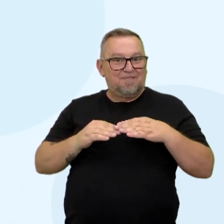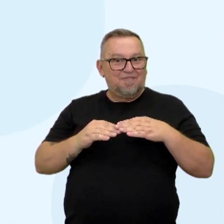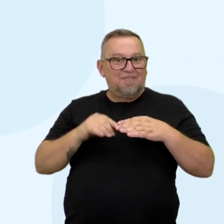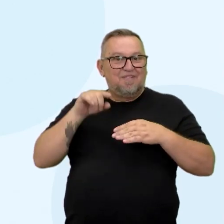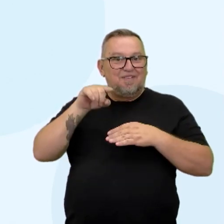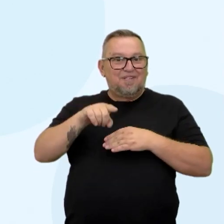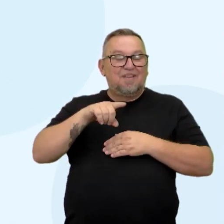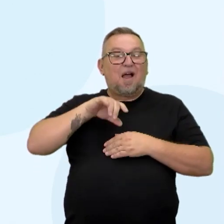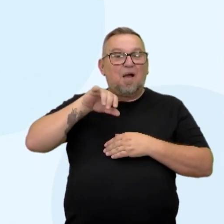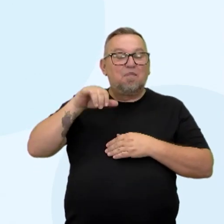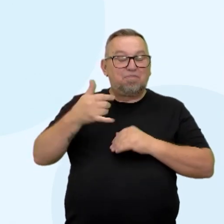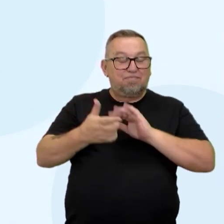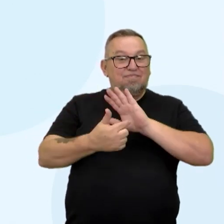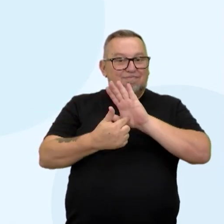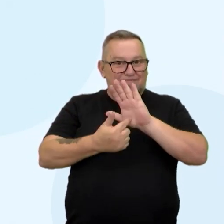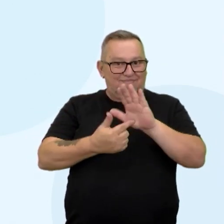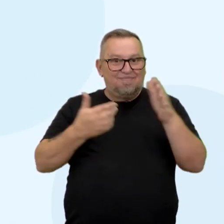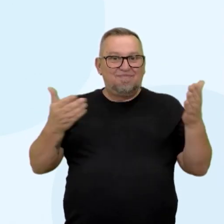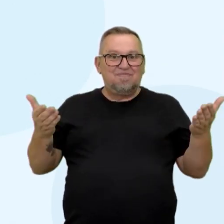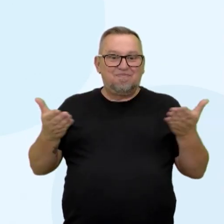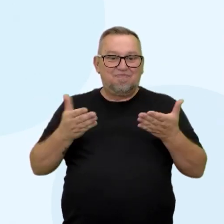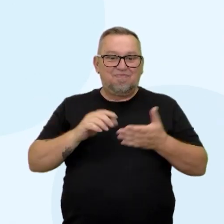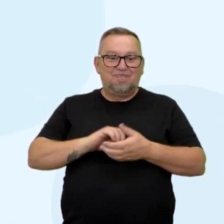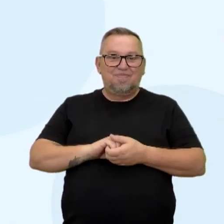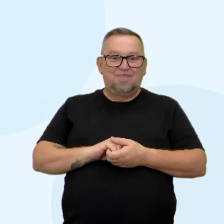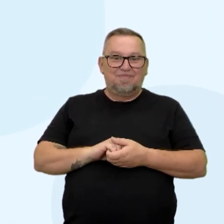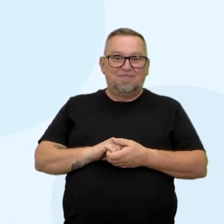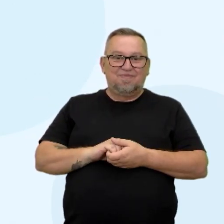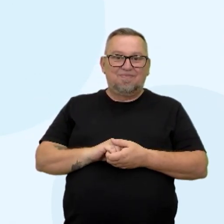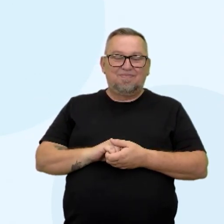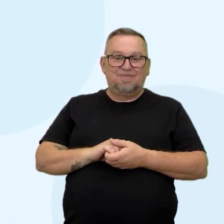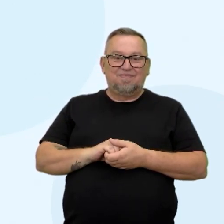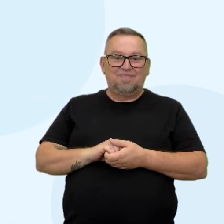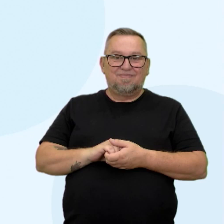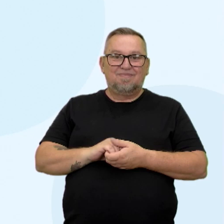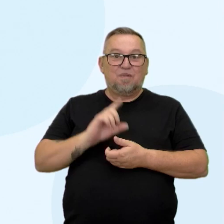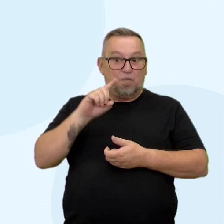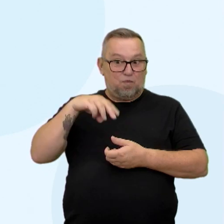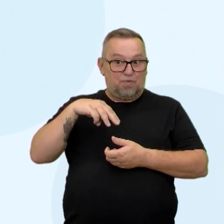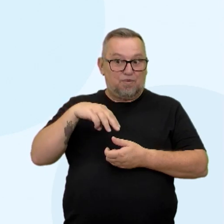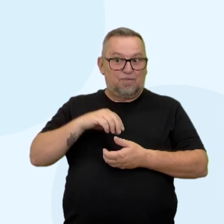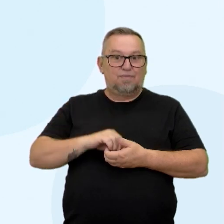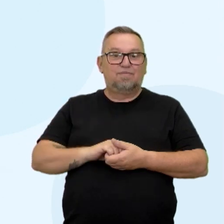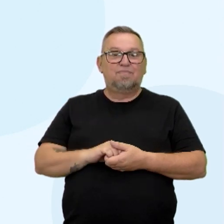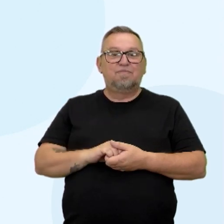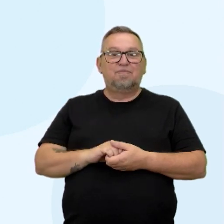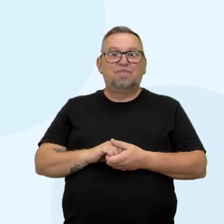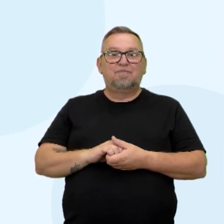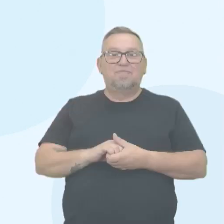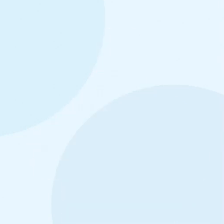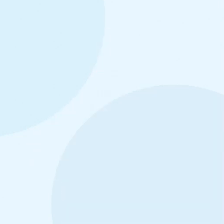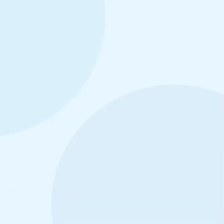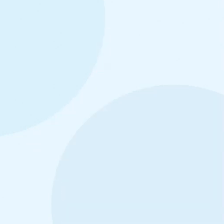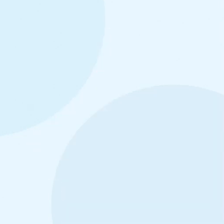foi apresentada. Fica de olho no desenho aí, que está bem interessante. Um minutinho, já volto.